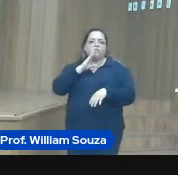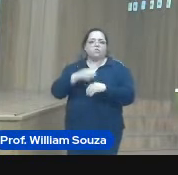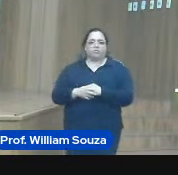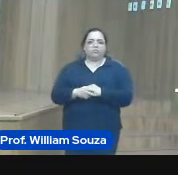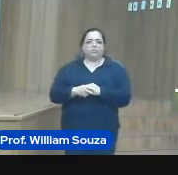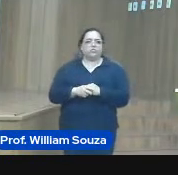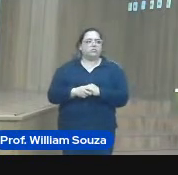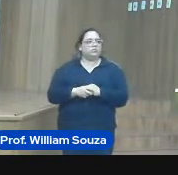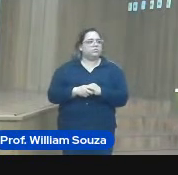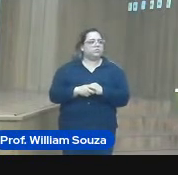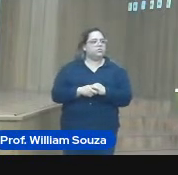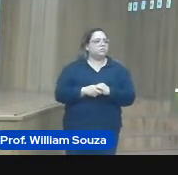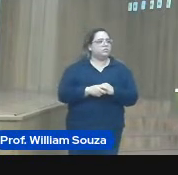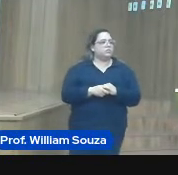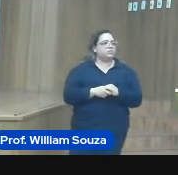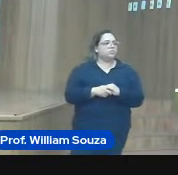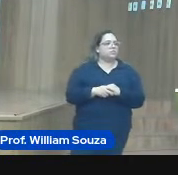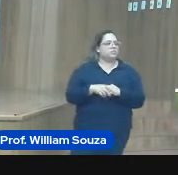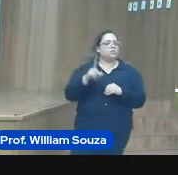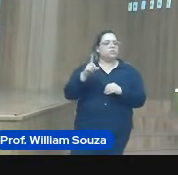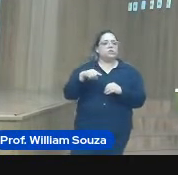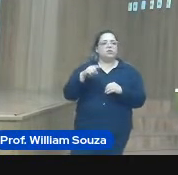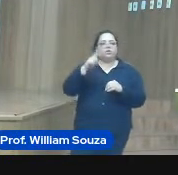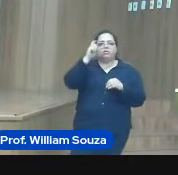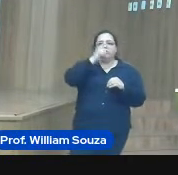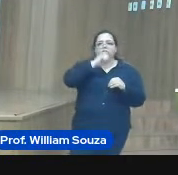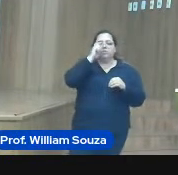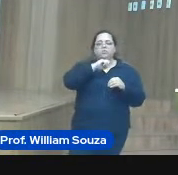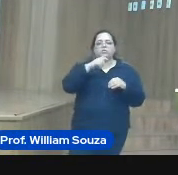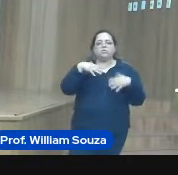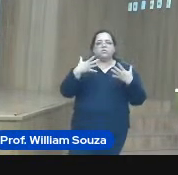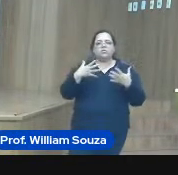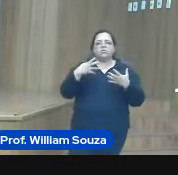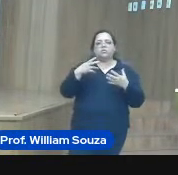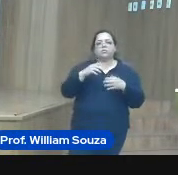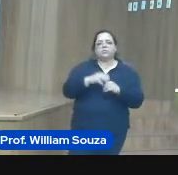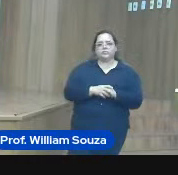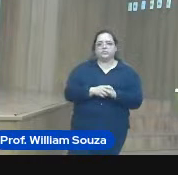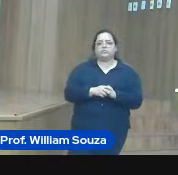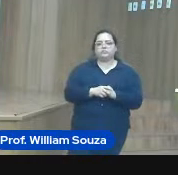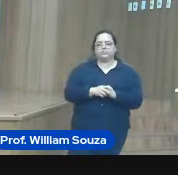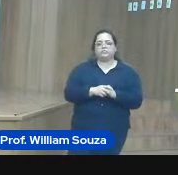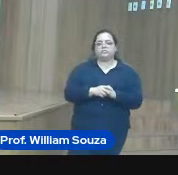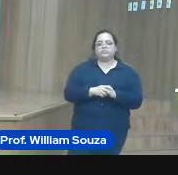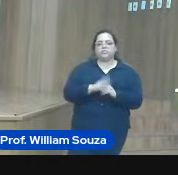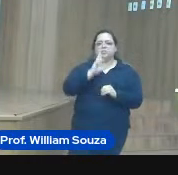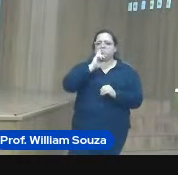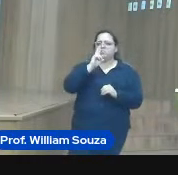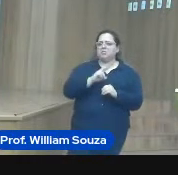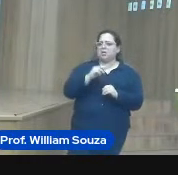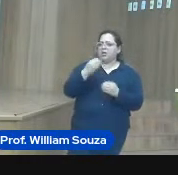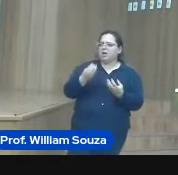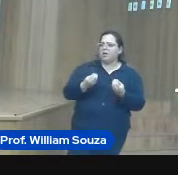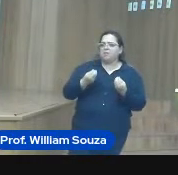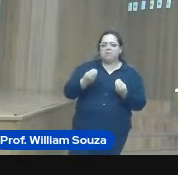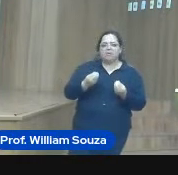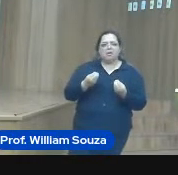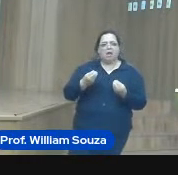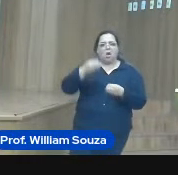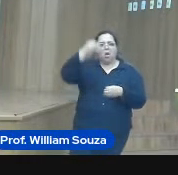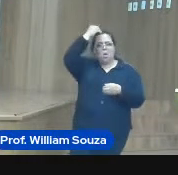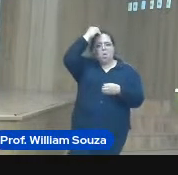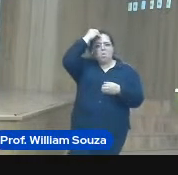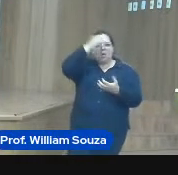Essa mentira, esse atributo mentiroso que tenta culpar o excluído pela